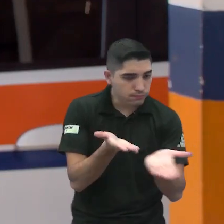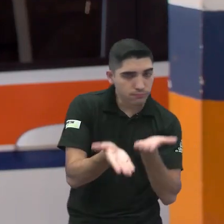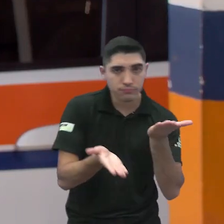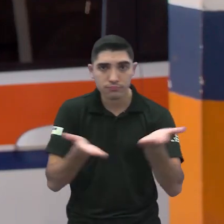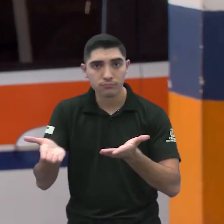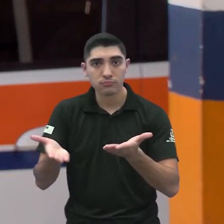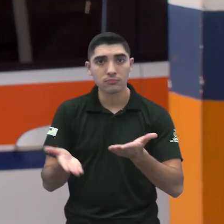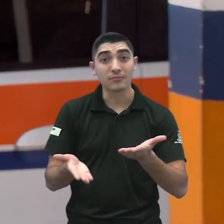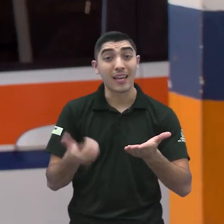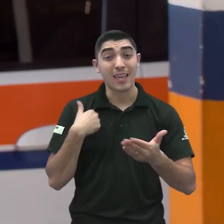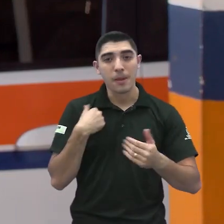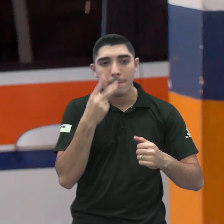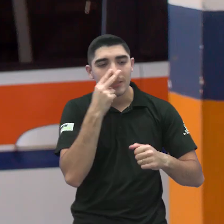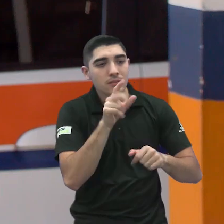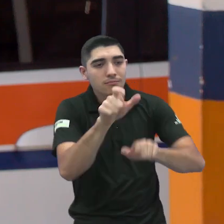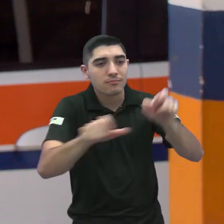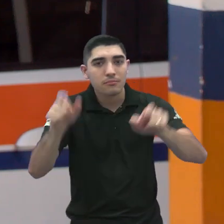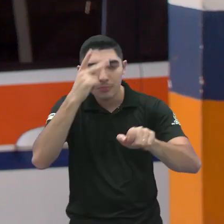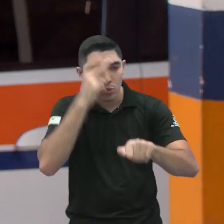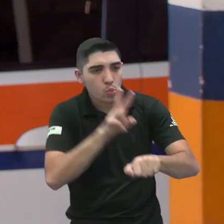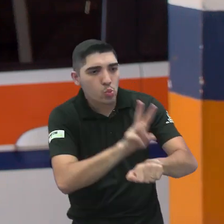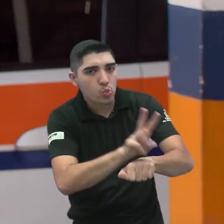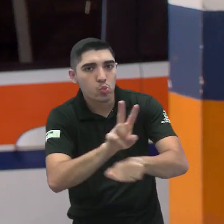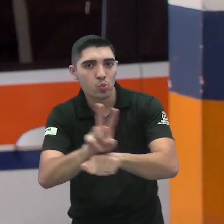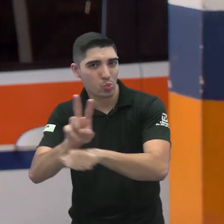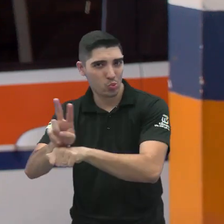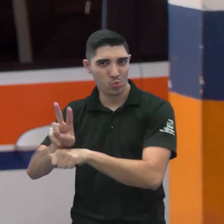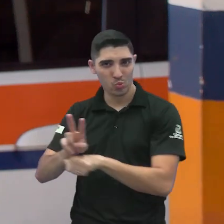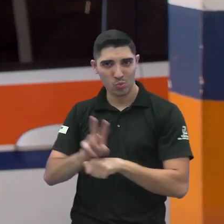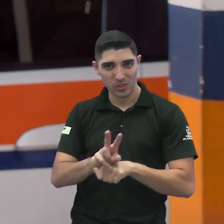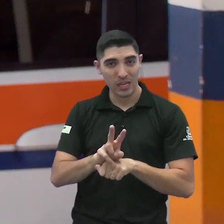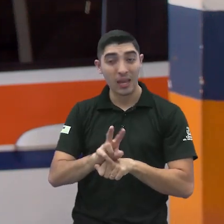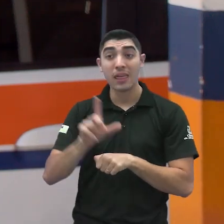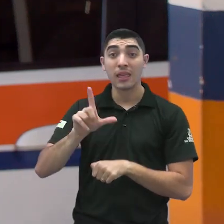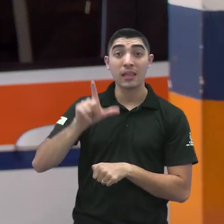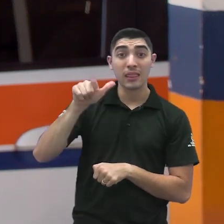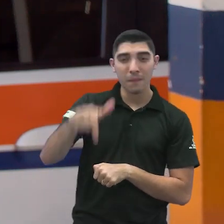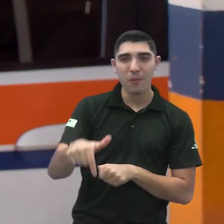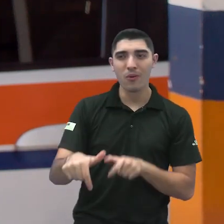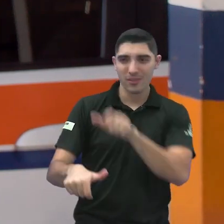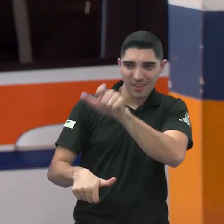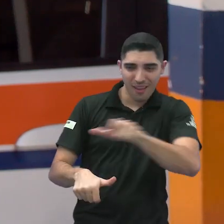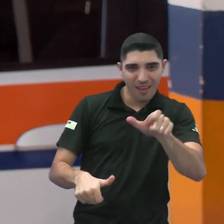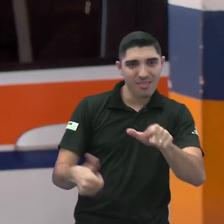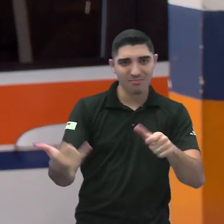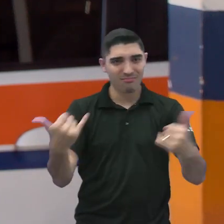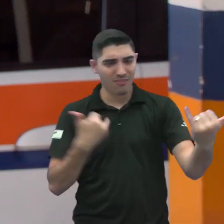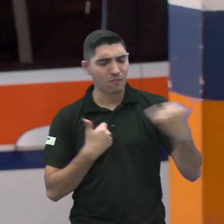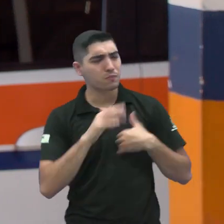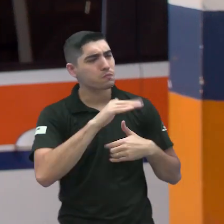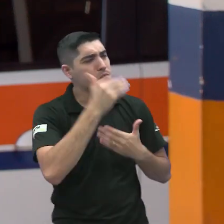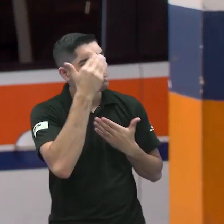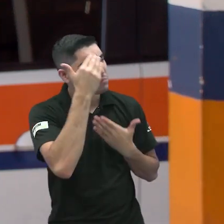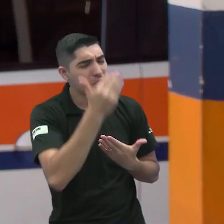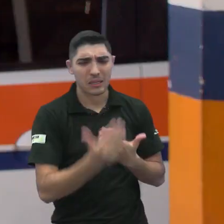direcionamento, vamos fazer uma gestão desse risco, e você cuidar das pessoas, e no final, então, você receber